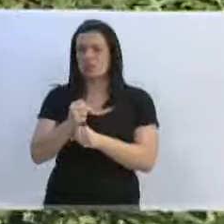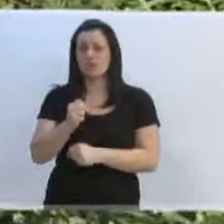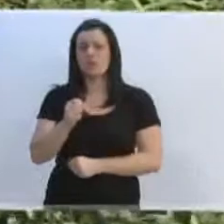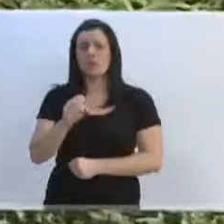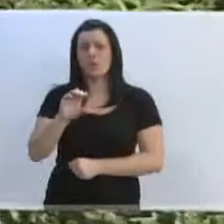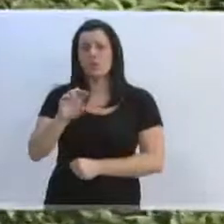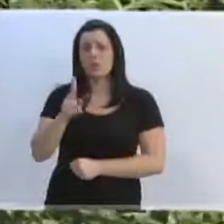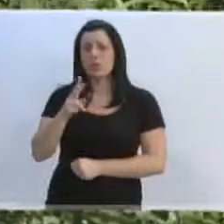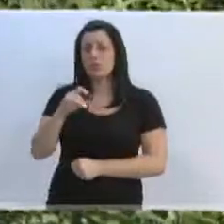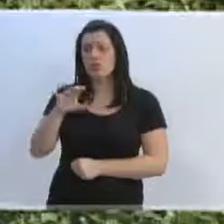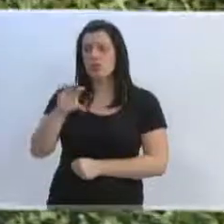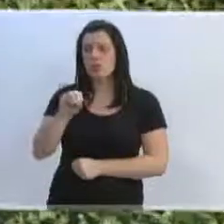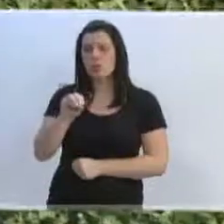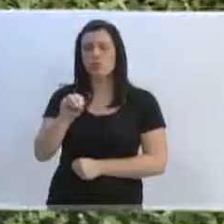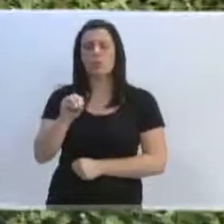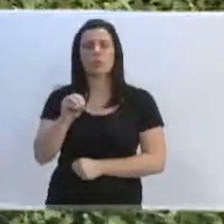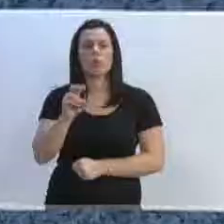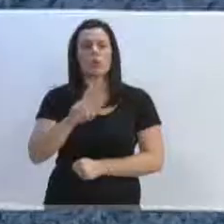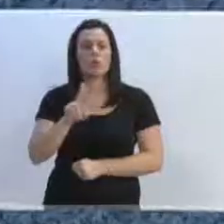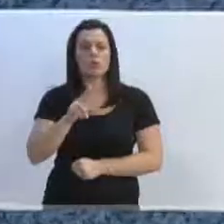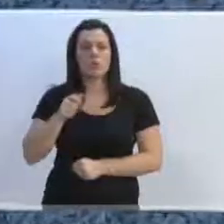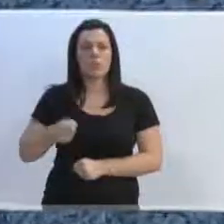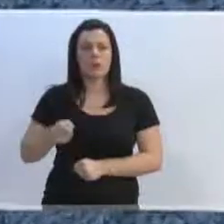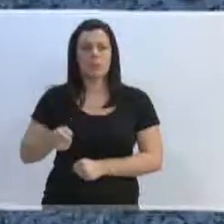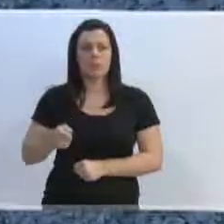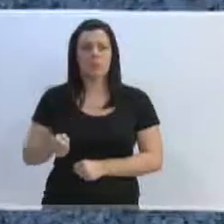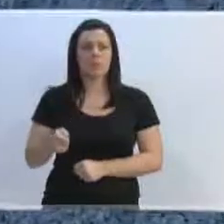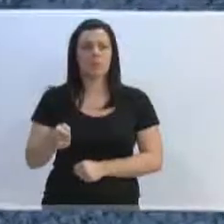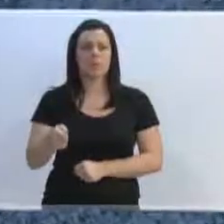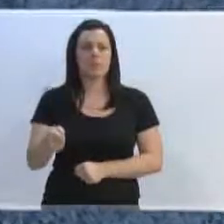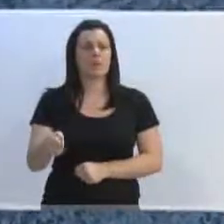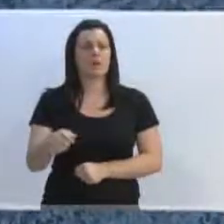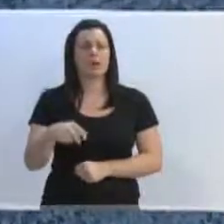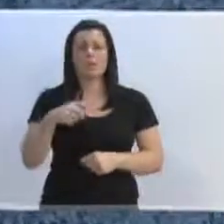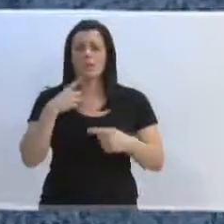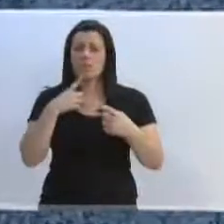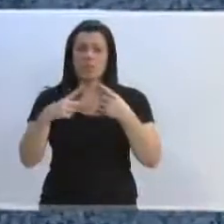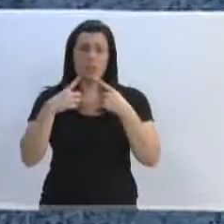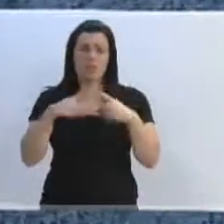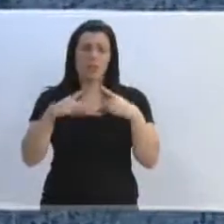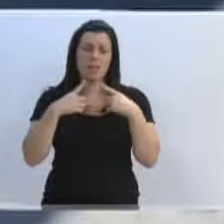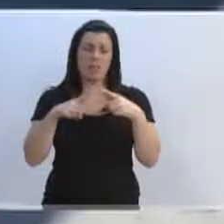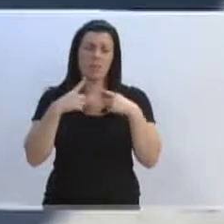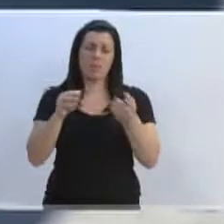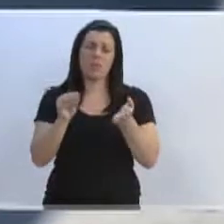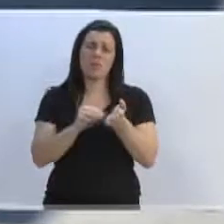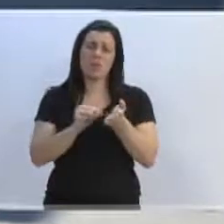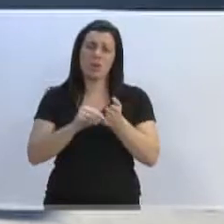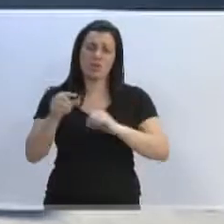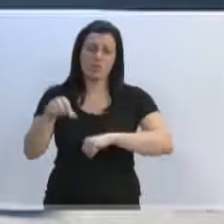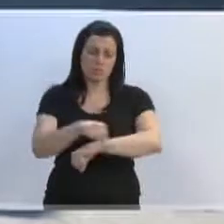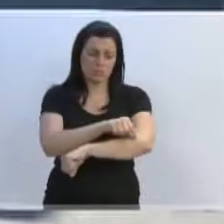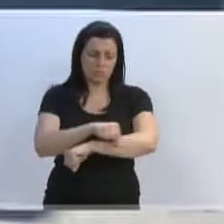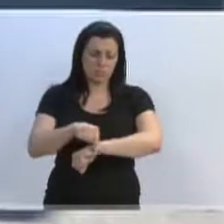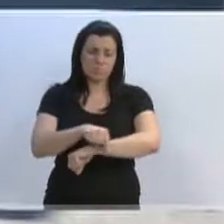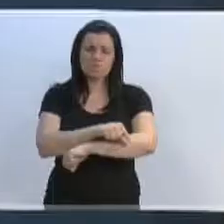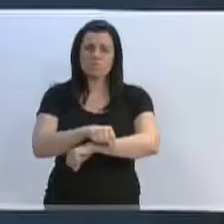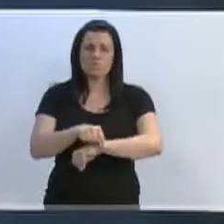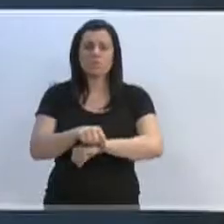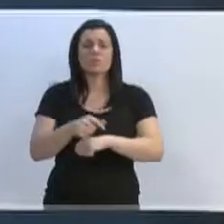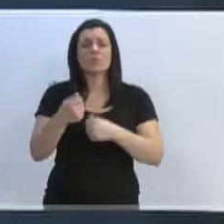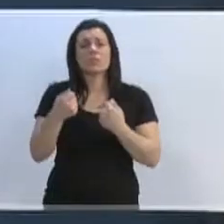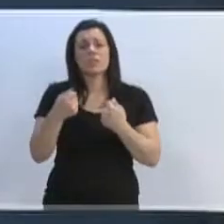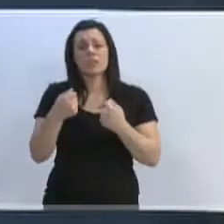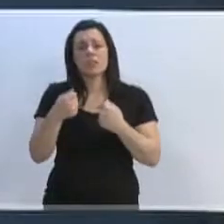Chico, anda com ajuda de muletas. Ele reclama da falta de calçadas e que a população precisa de